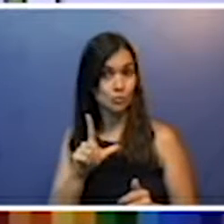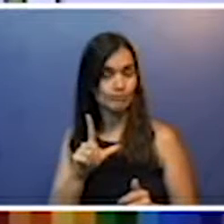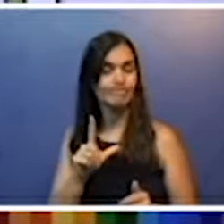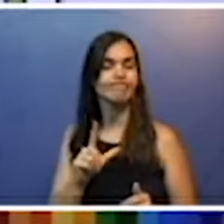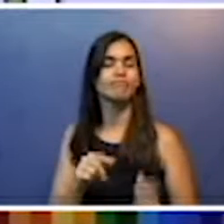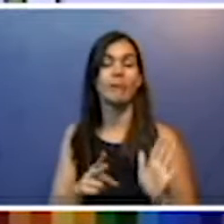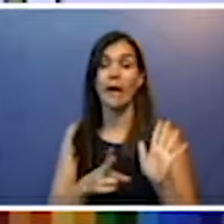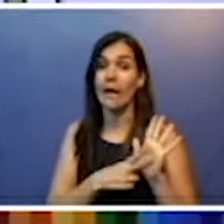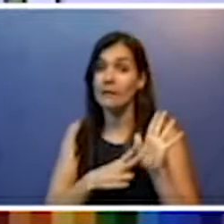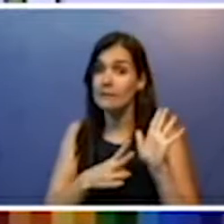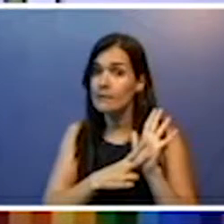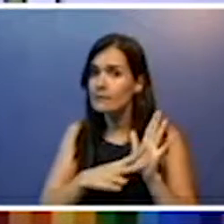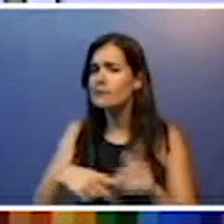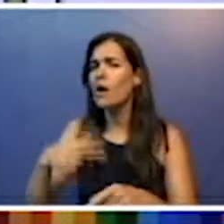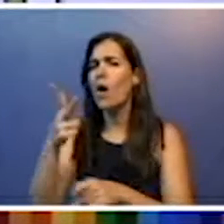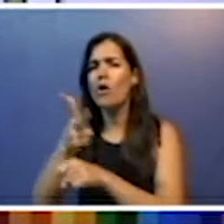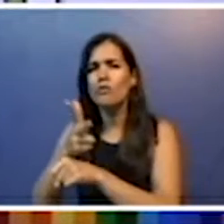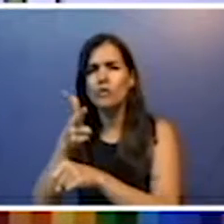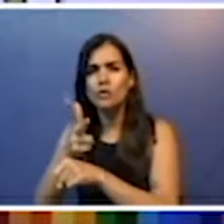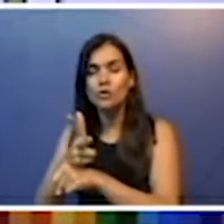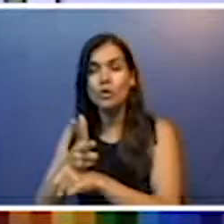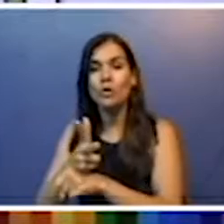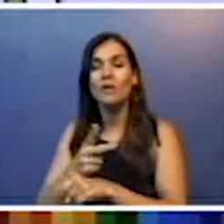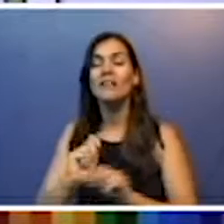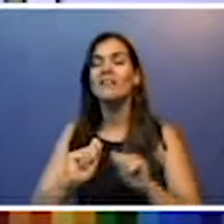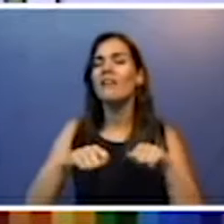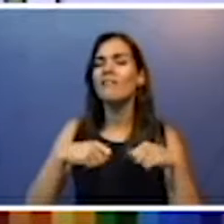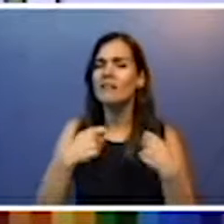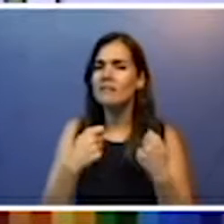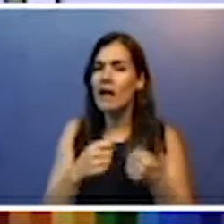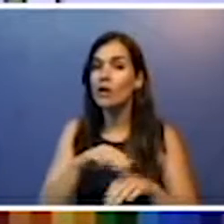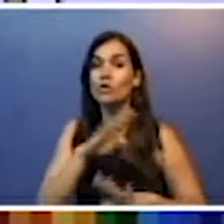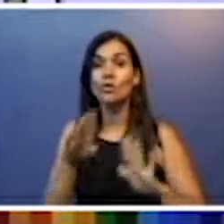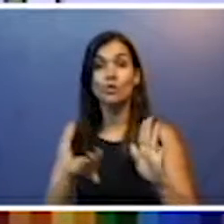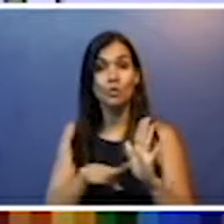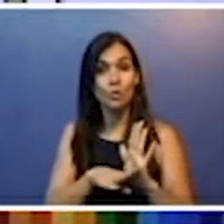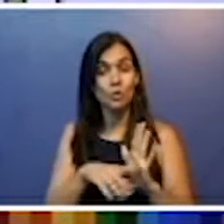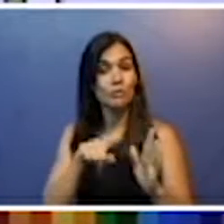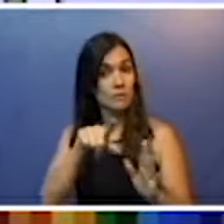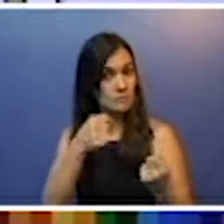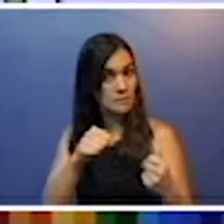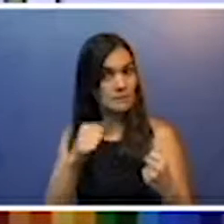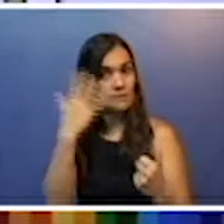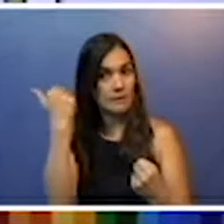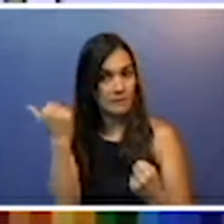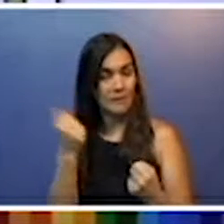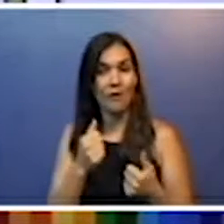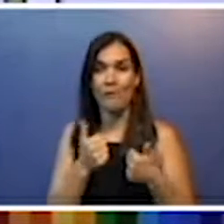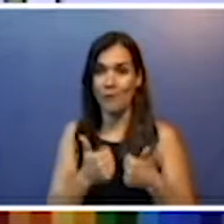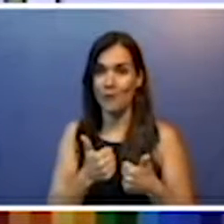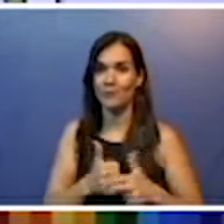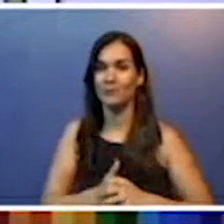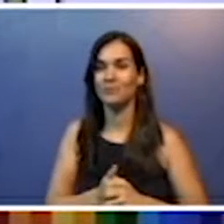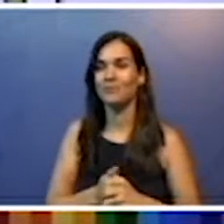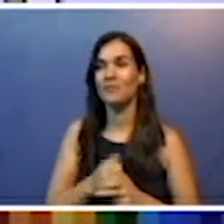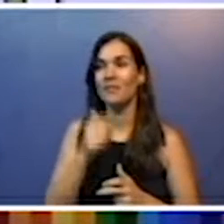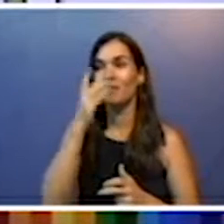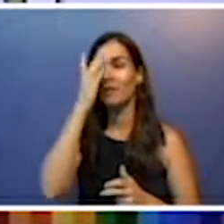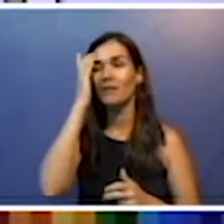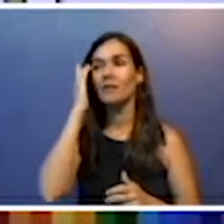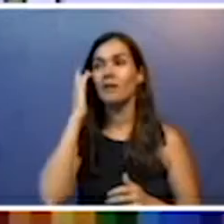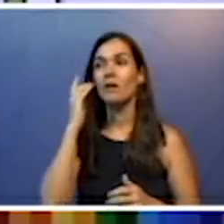na videoaula que a professora Catiane dará todas as comandas, certo? Vamos lá. Isso é lá na